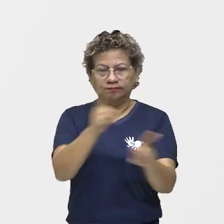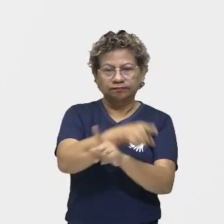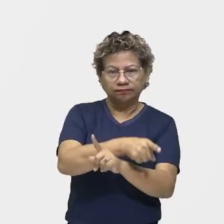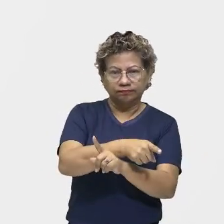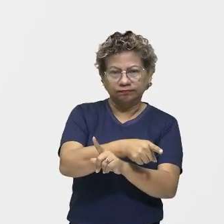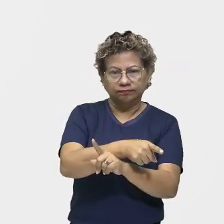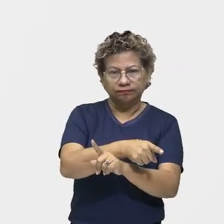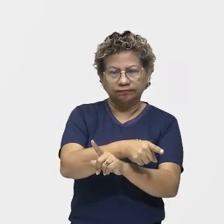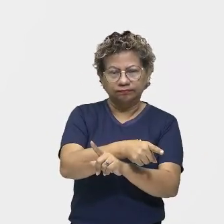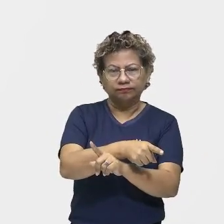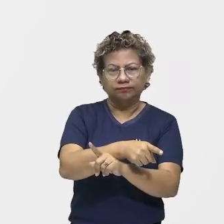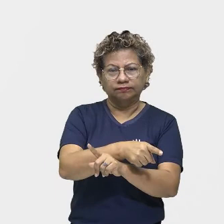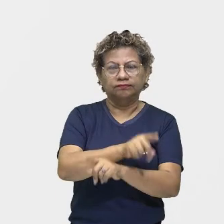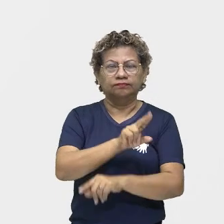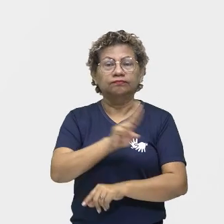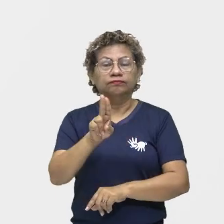quê?